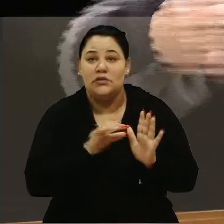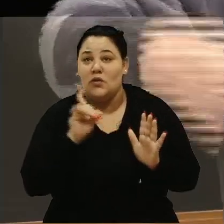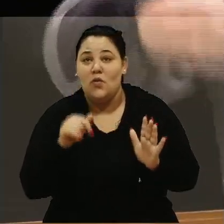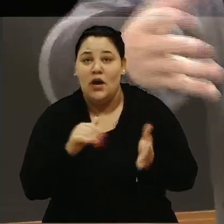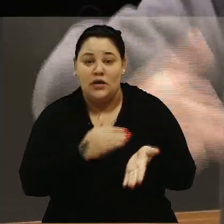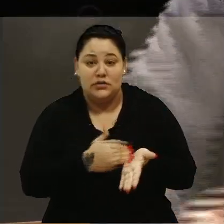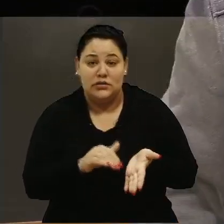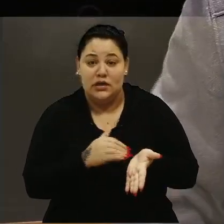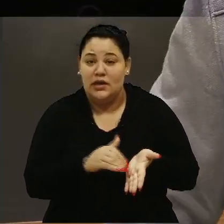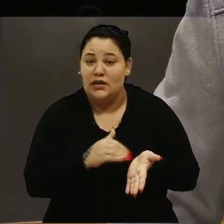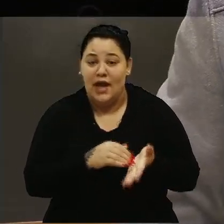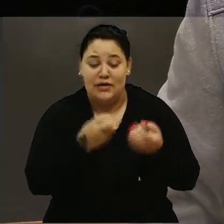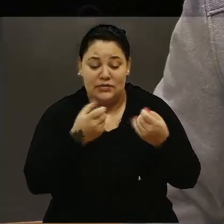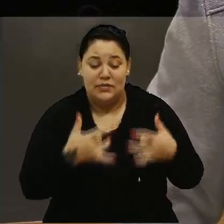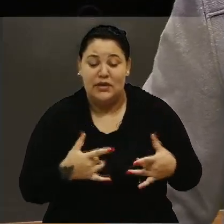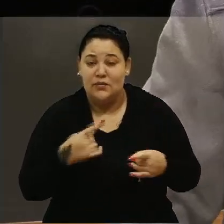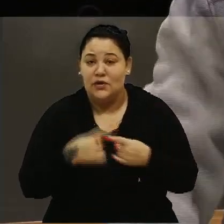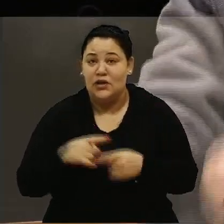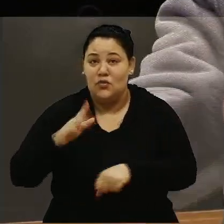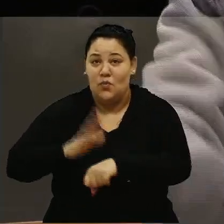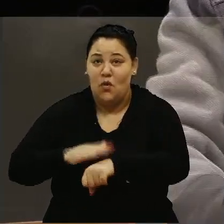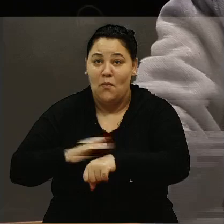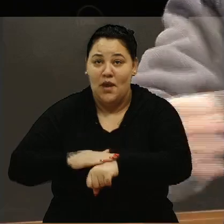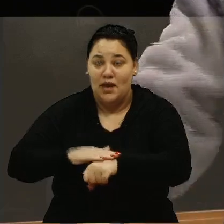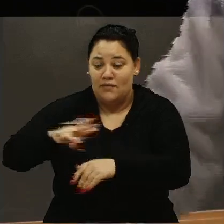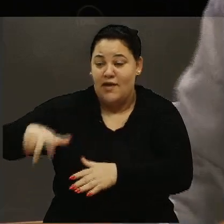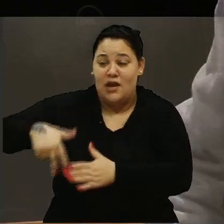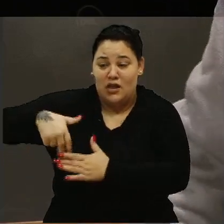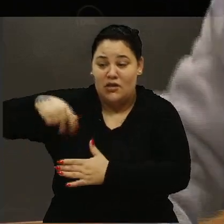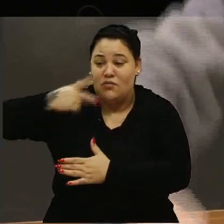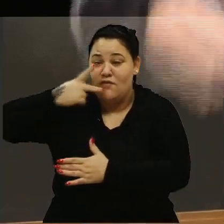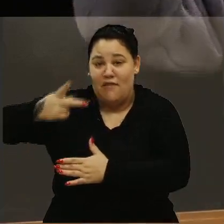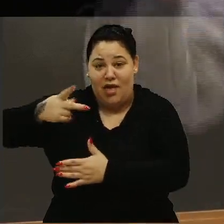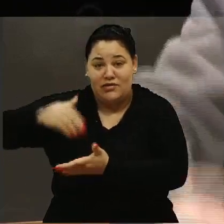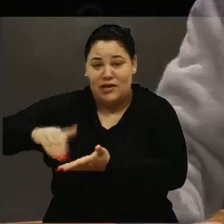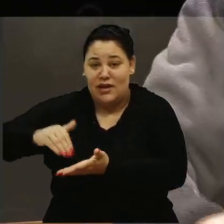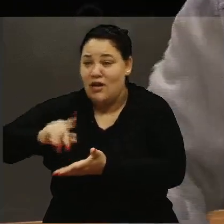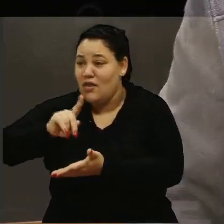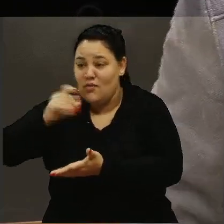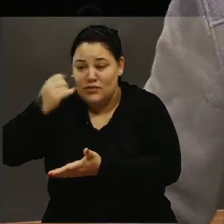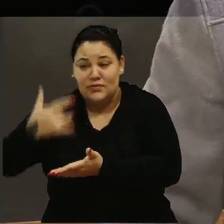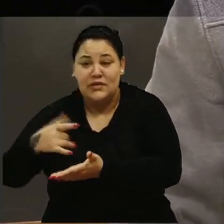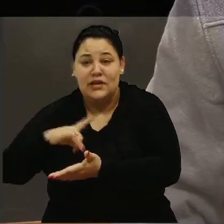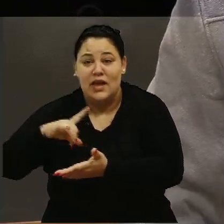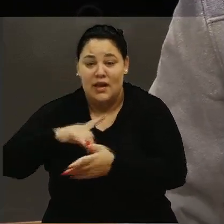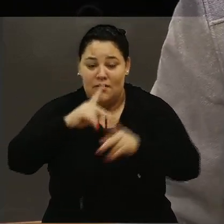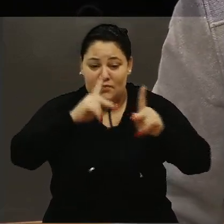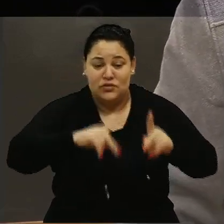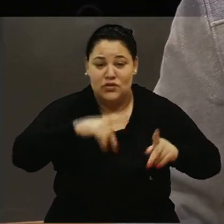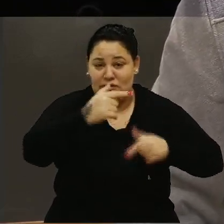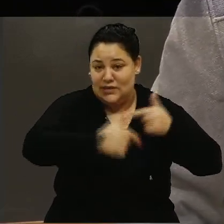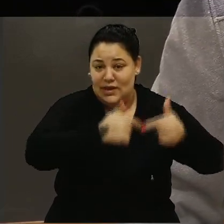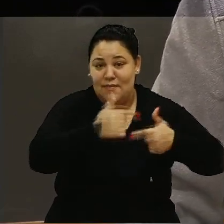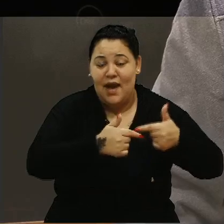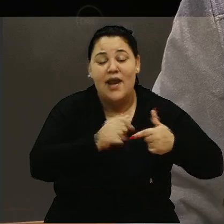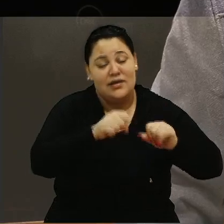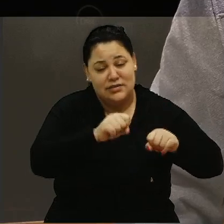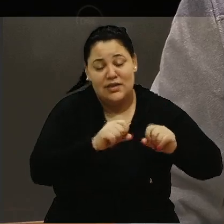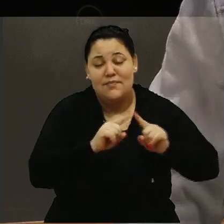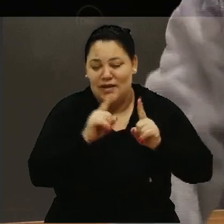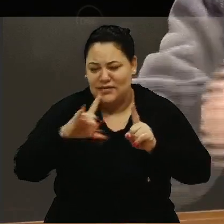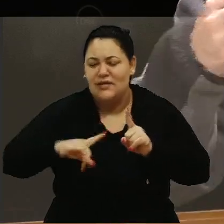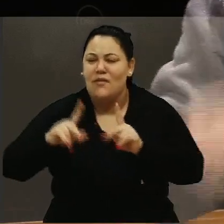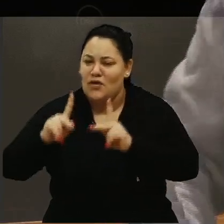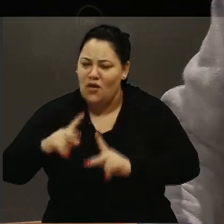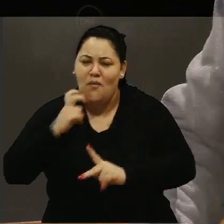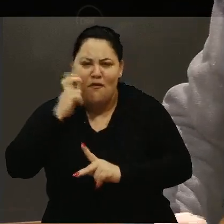aqui nem explicar, explica, vereador Daniel. Tem gente que trabalha, tem gente que trabalha. Agora tem gente que envergonha essa cidade, é nomeado pelo prefeito Adiló.